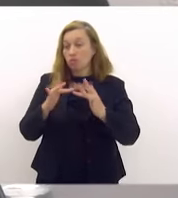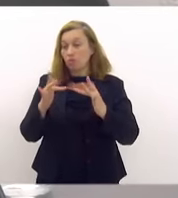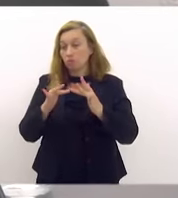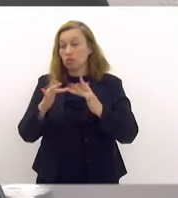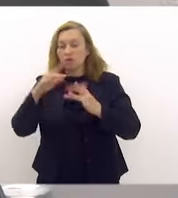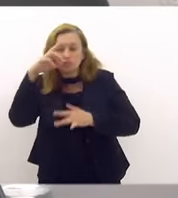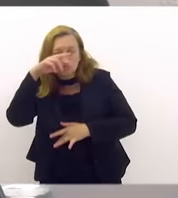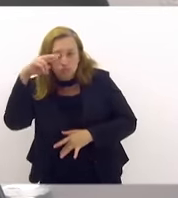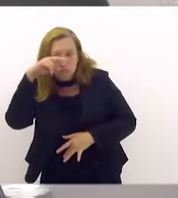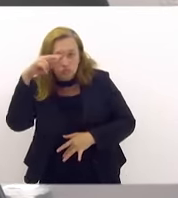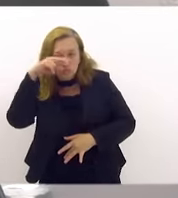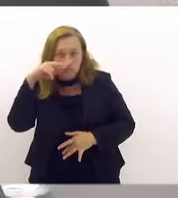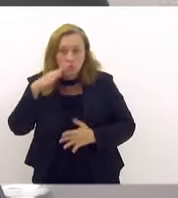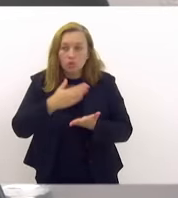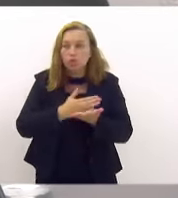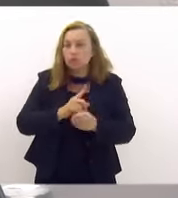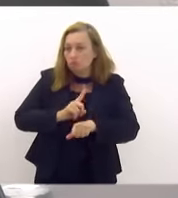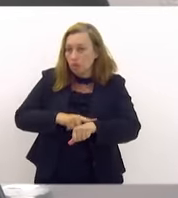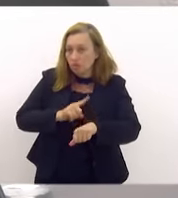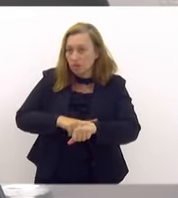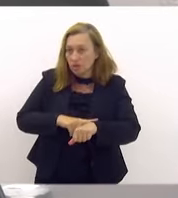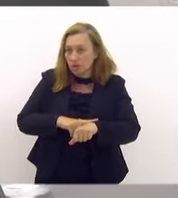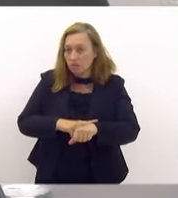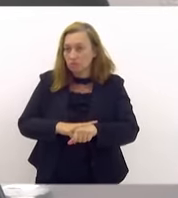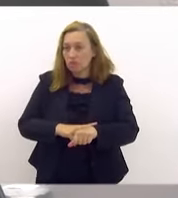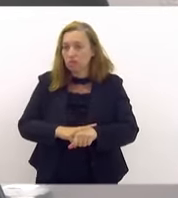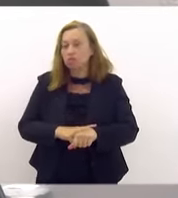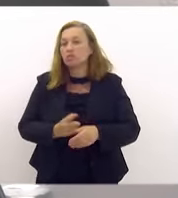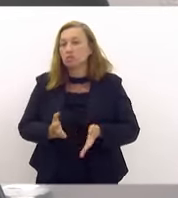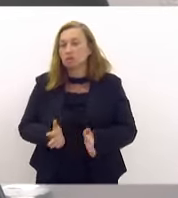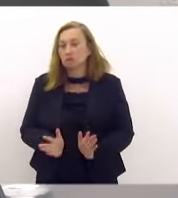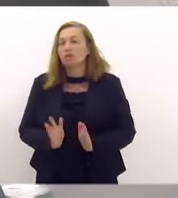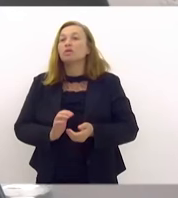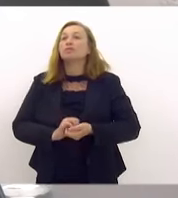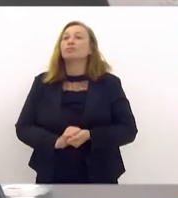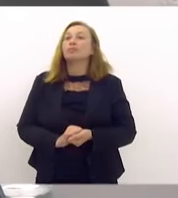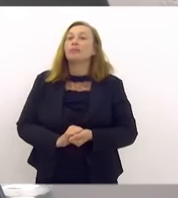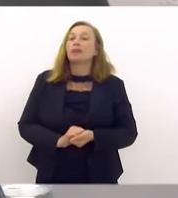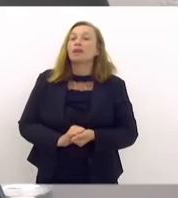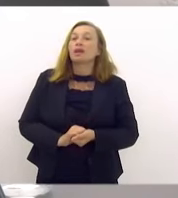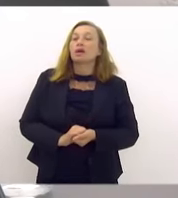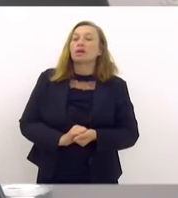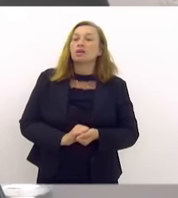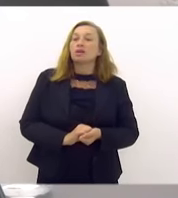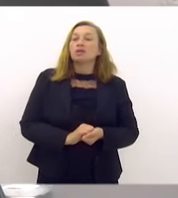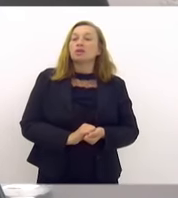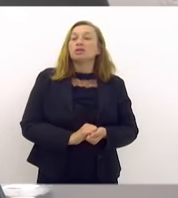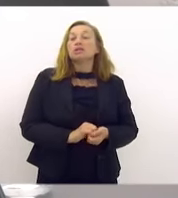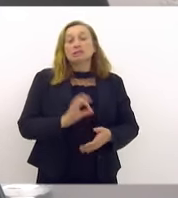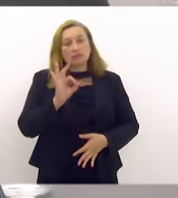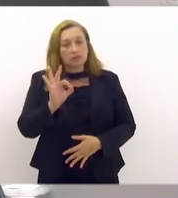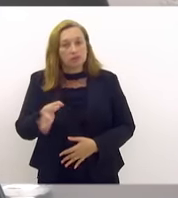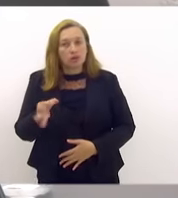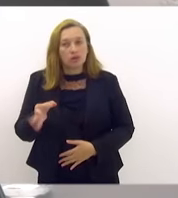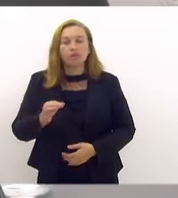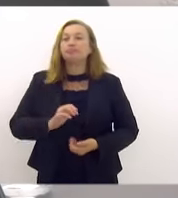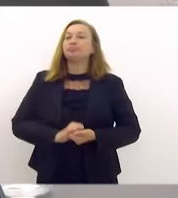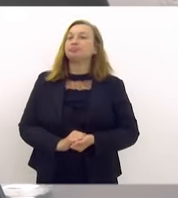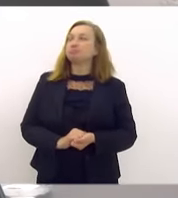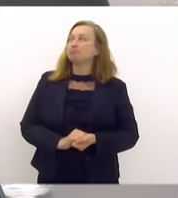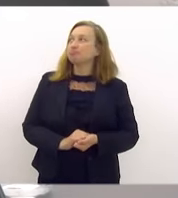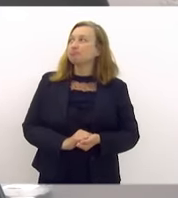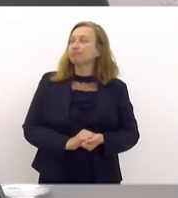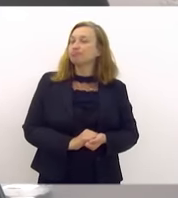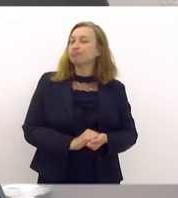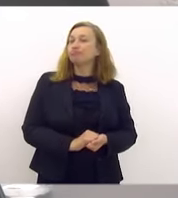investigação desde o momento do do seu nascimento né certo eh de fato eh é um